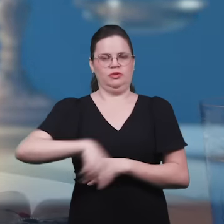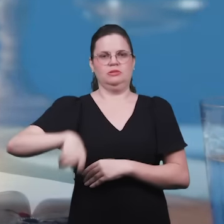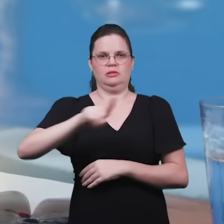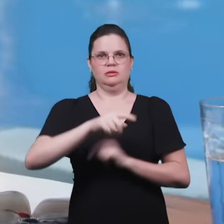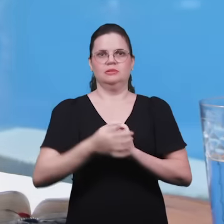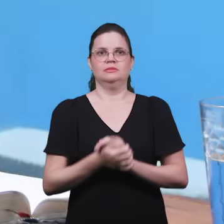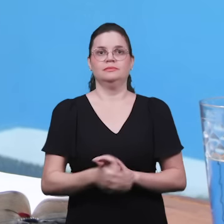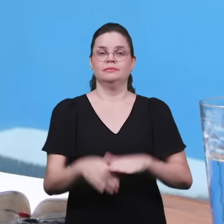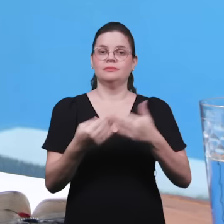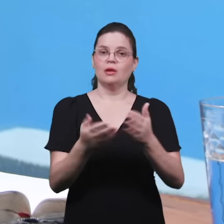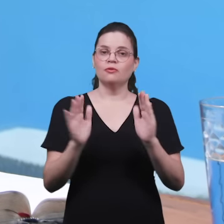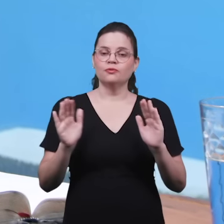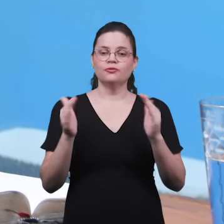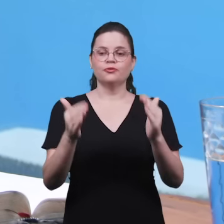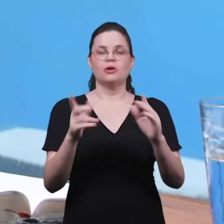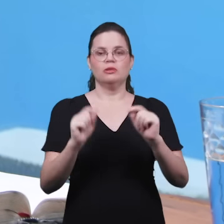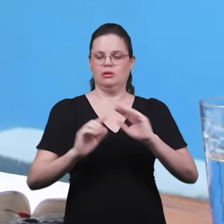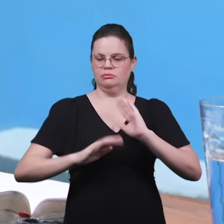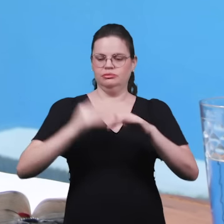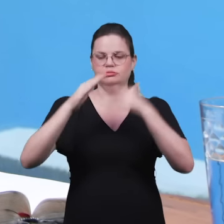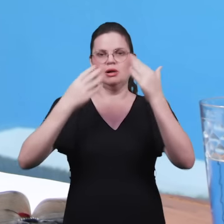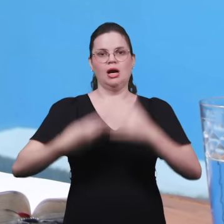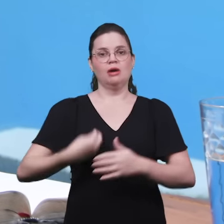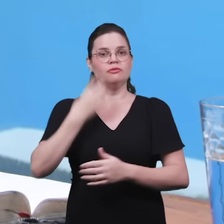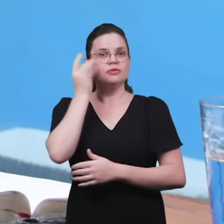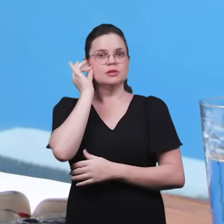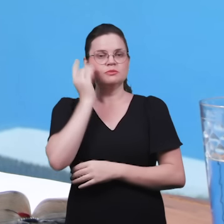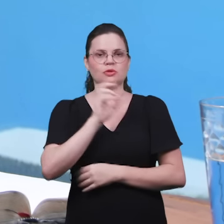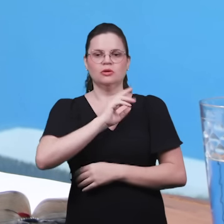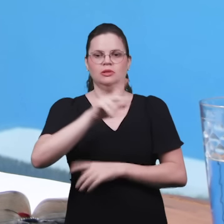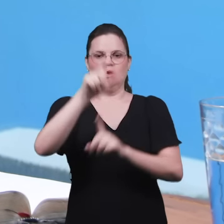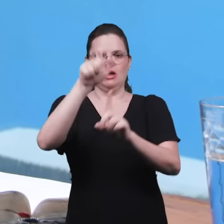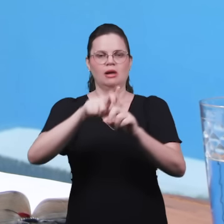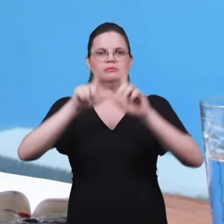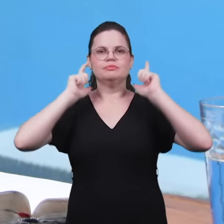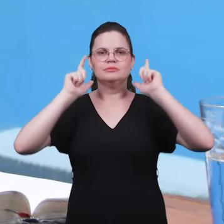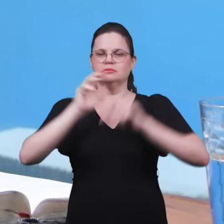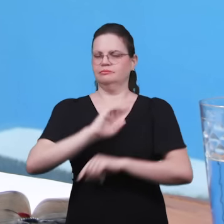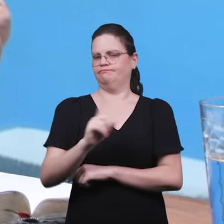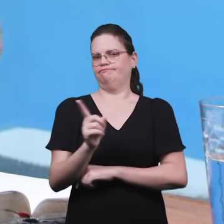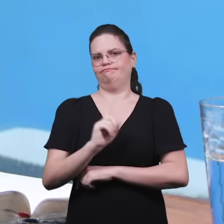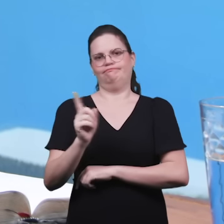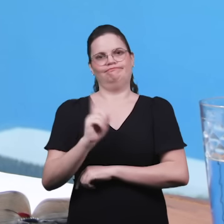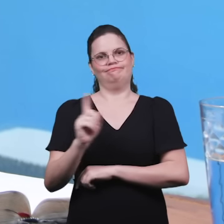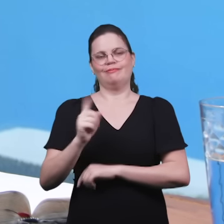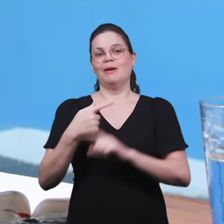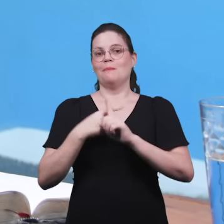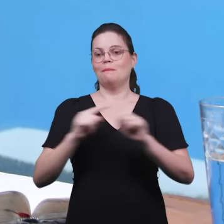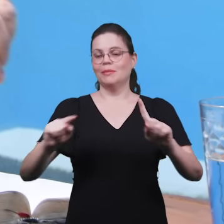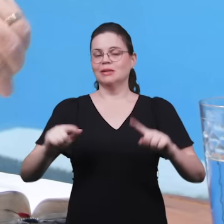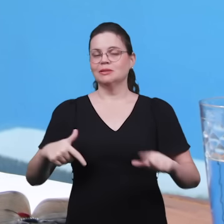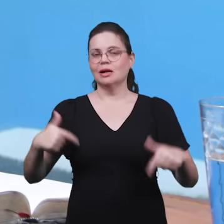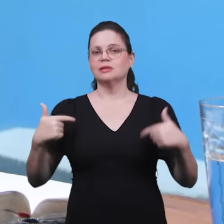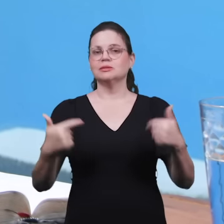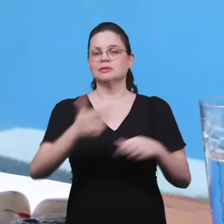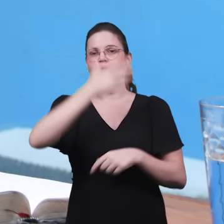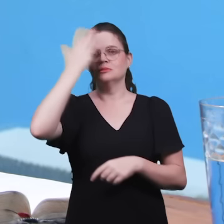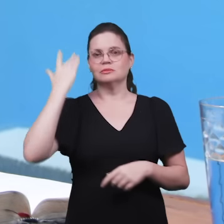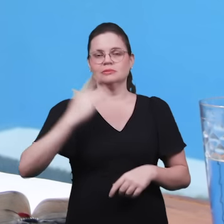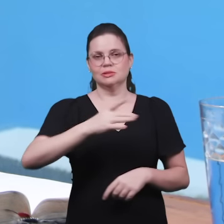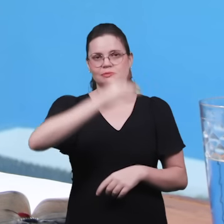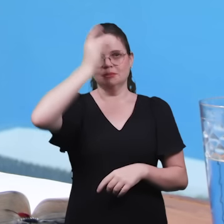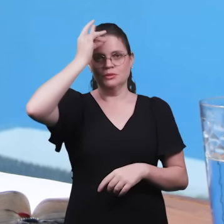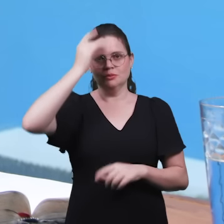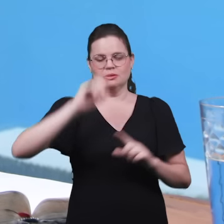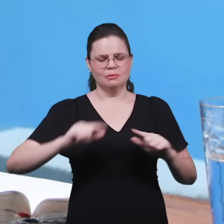o foco é a edificação e não a pessoa aparecer, mas a operação do Espírito Santo